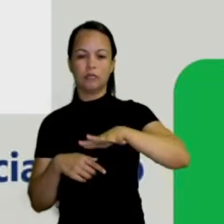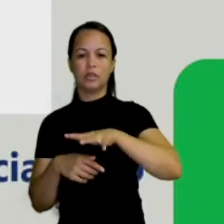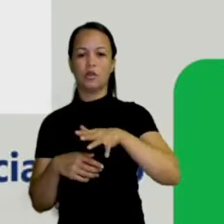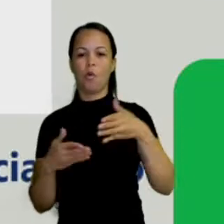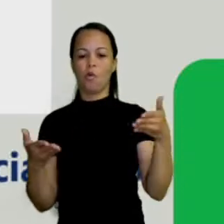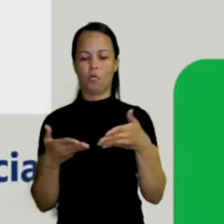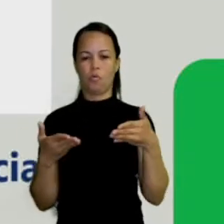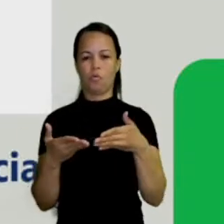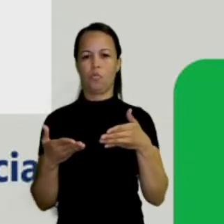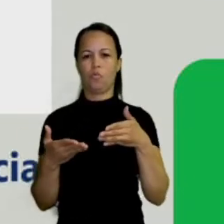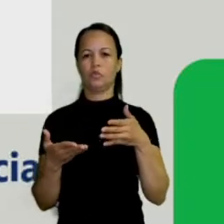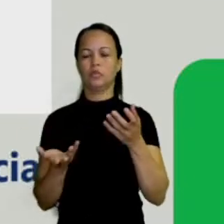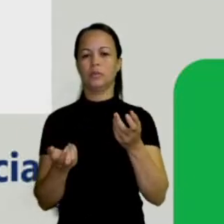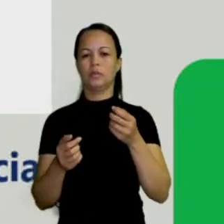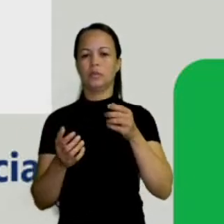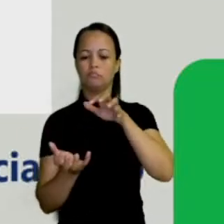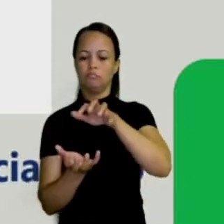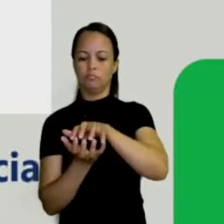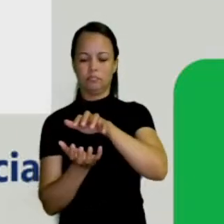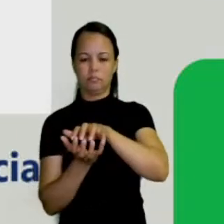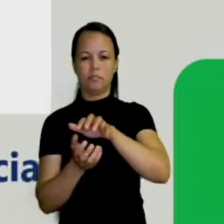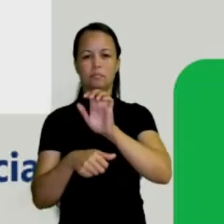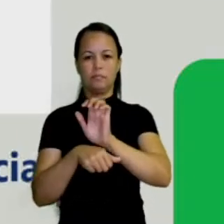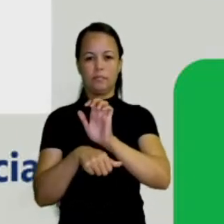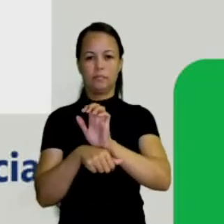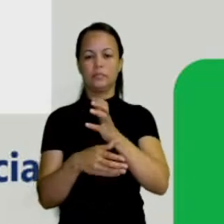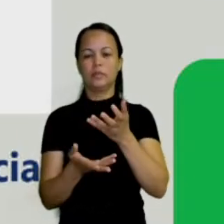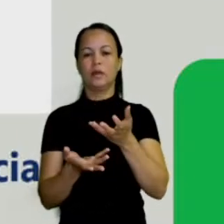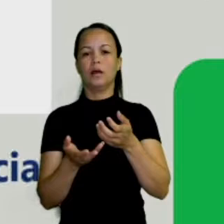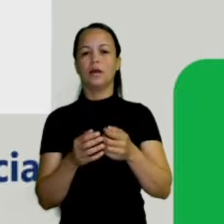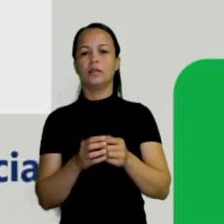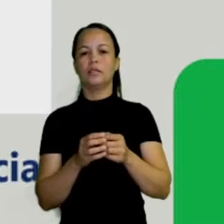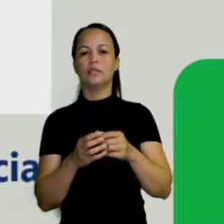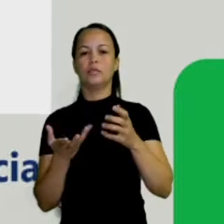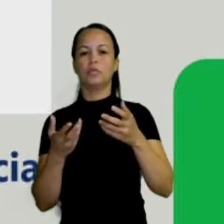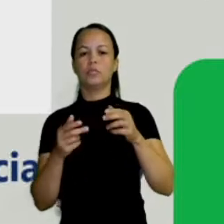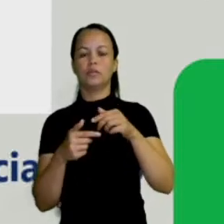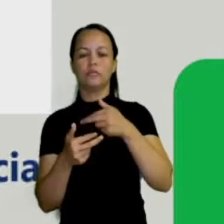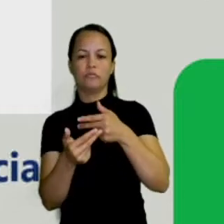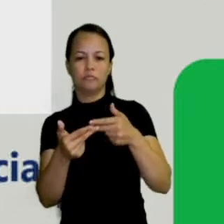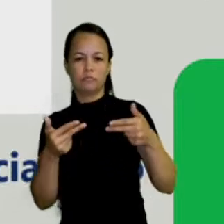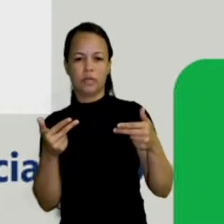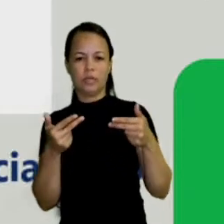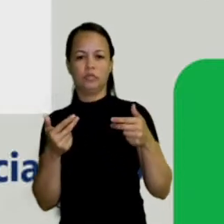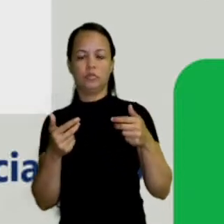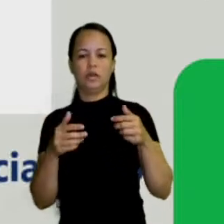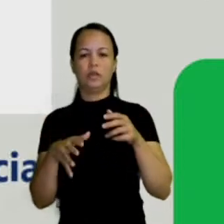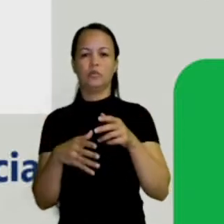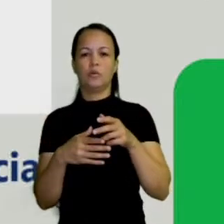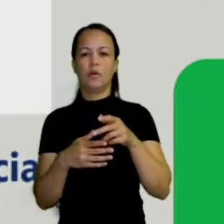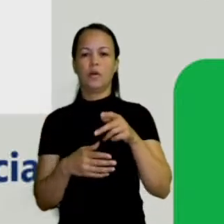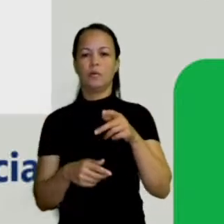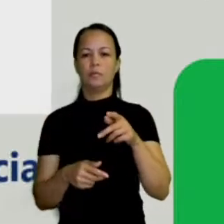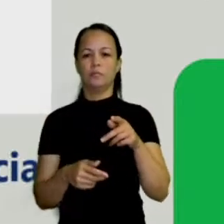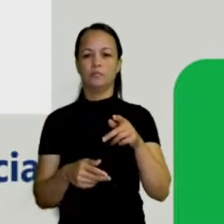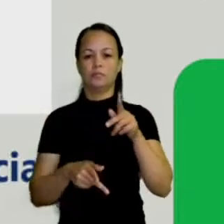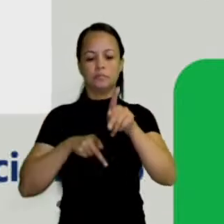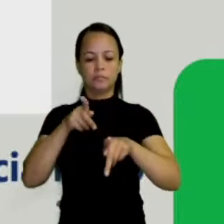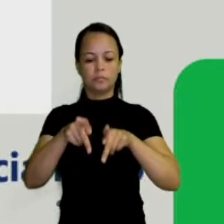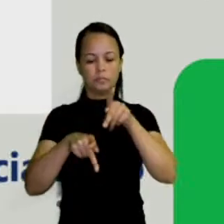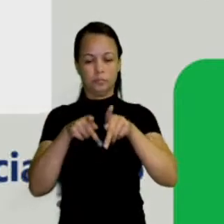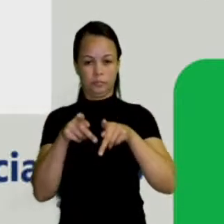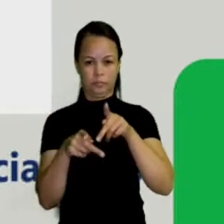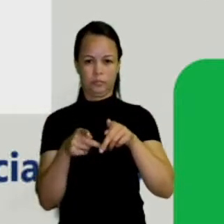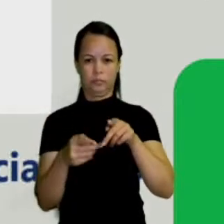Pernambuco, bem como suas formas de resistência e os efeitos para as populações indígenas.